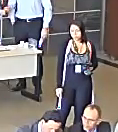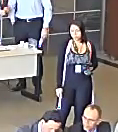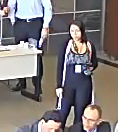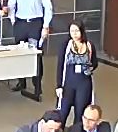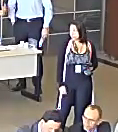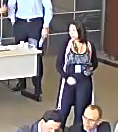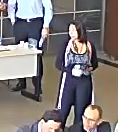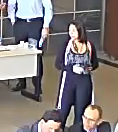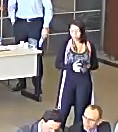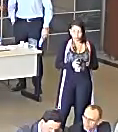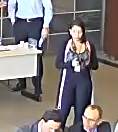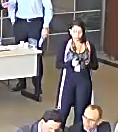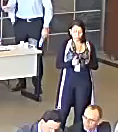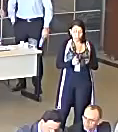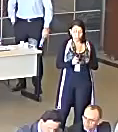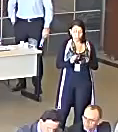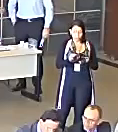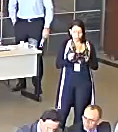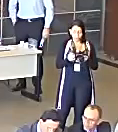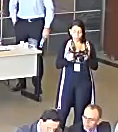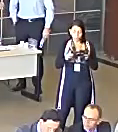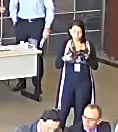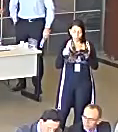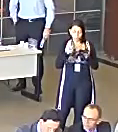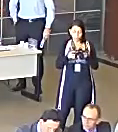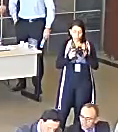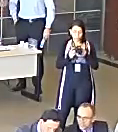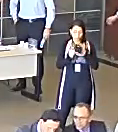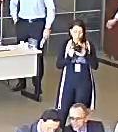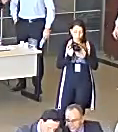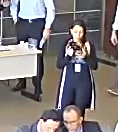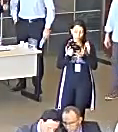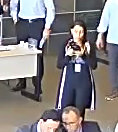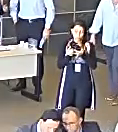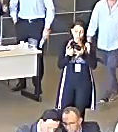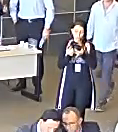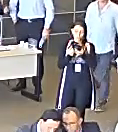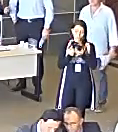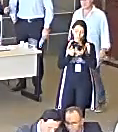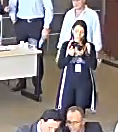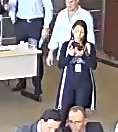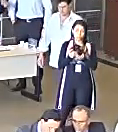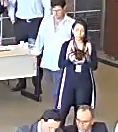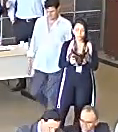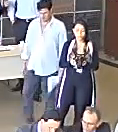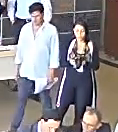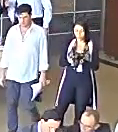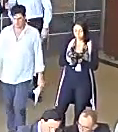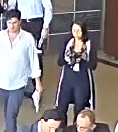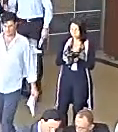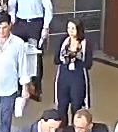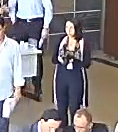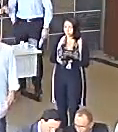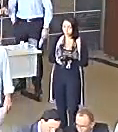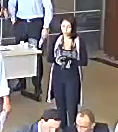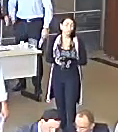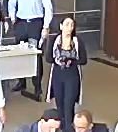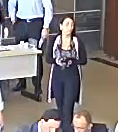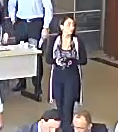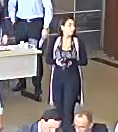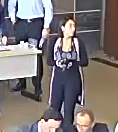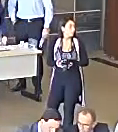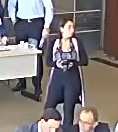mesmos direitos não estamos pedindo o favor a ninguém e temos que lutar temos